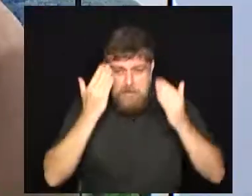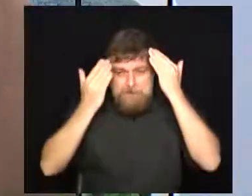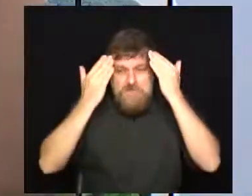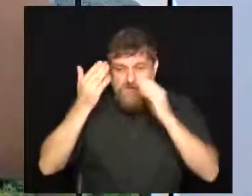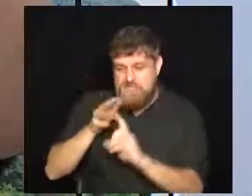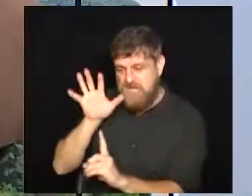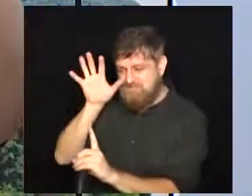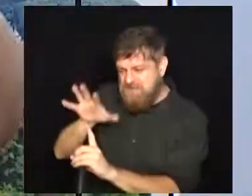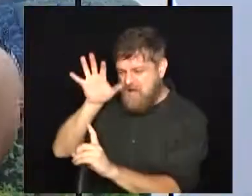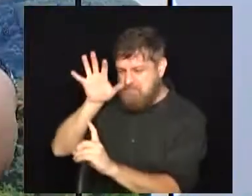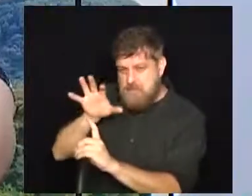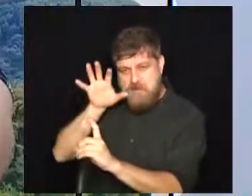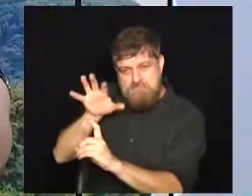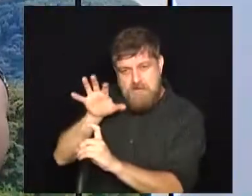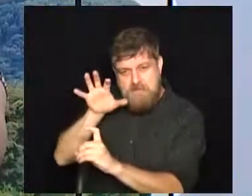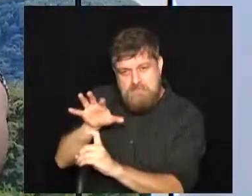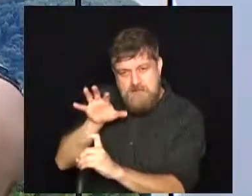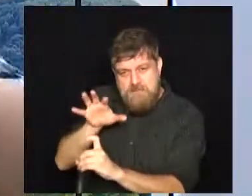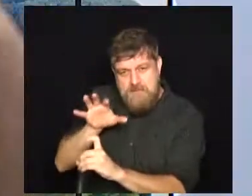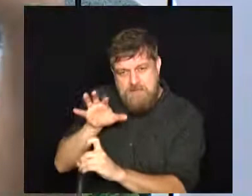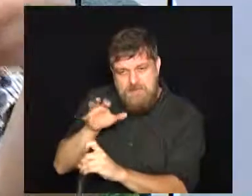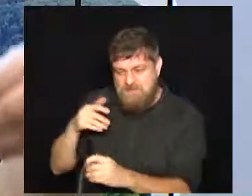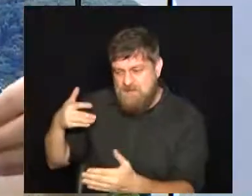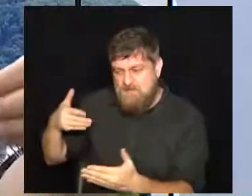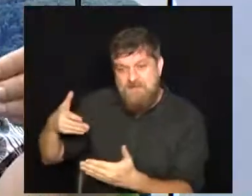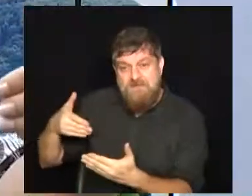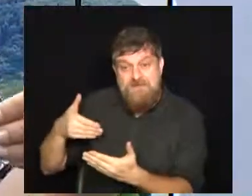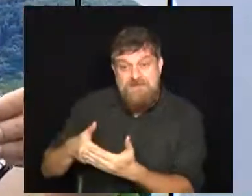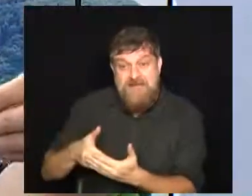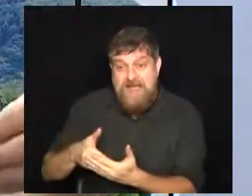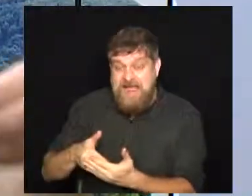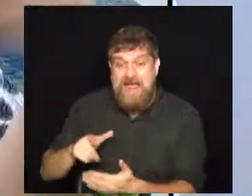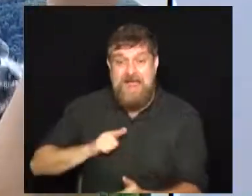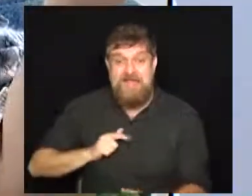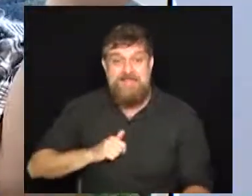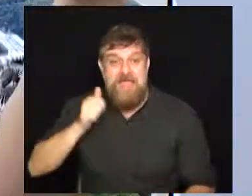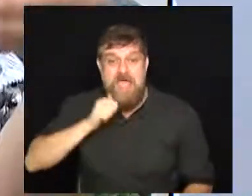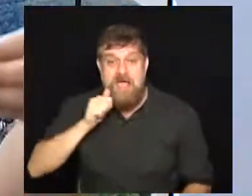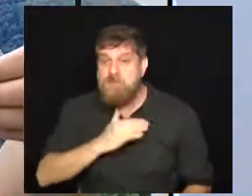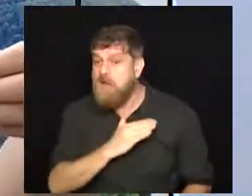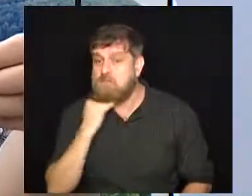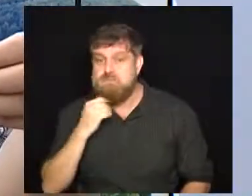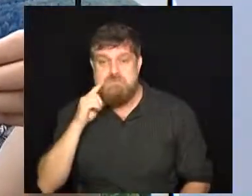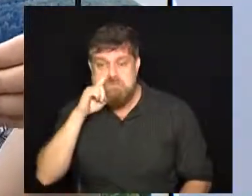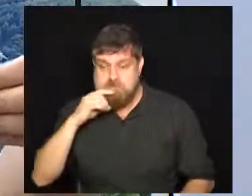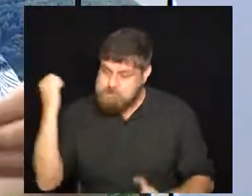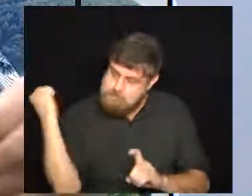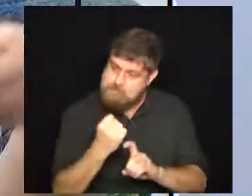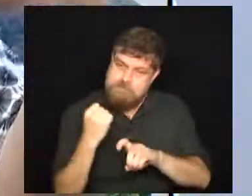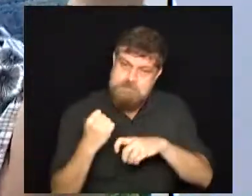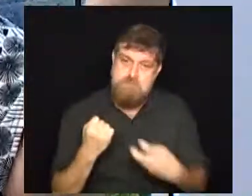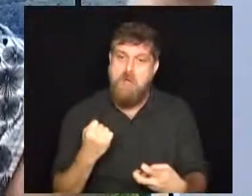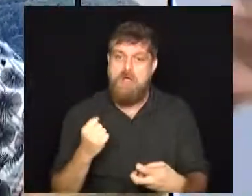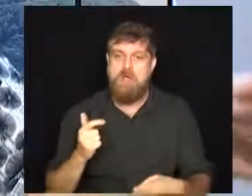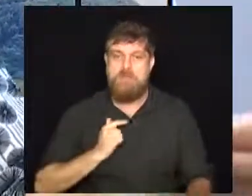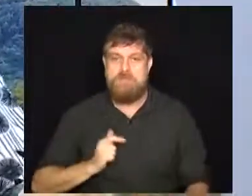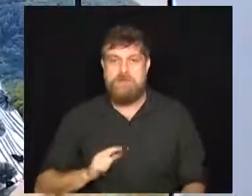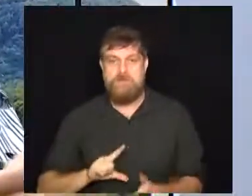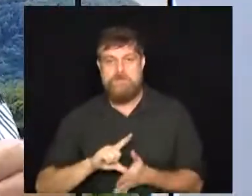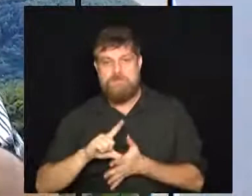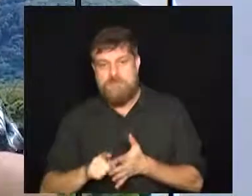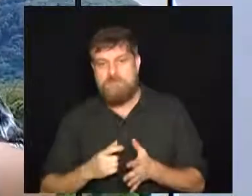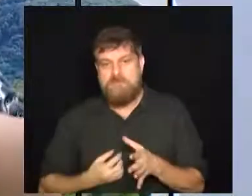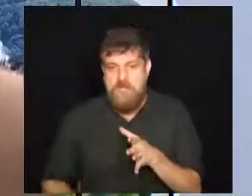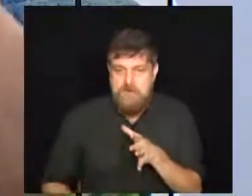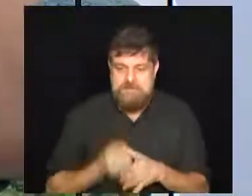anos e incide no feminicídio. E há casos que ela progride da violência psicológica, ela vai para patrimonial,